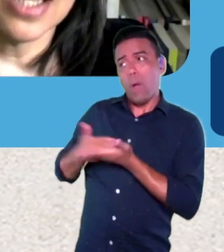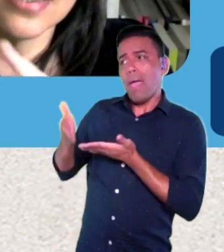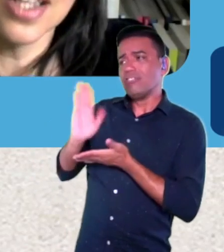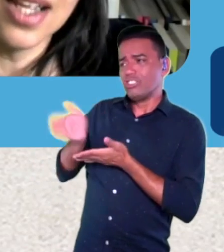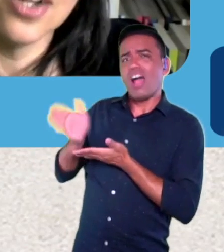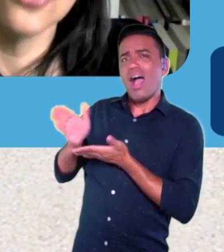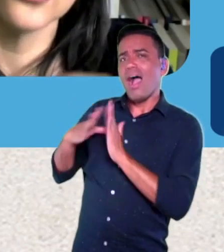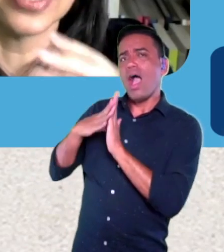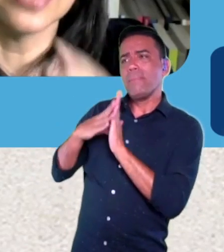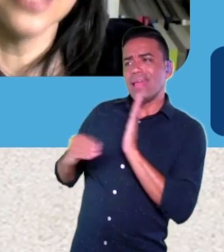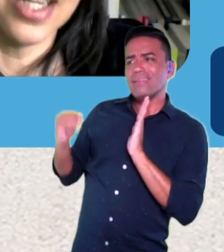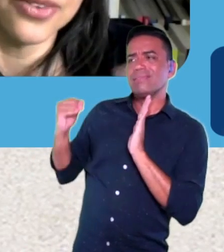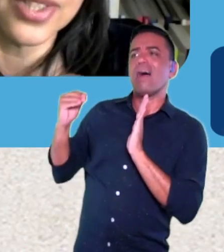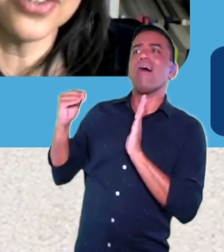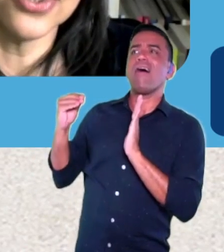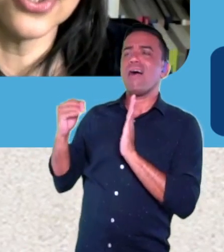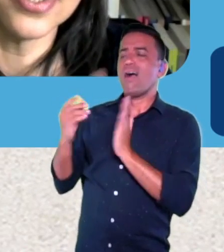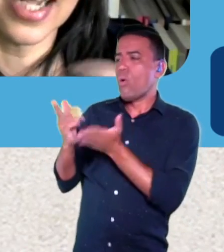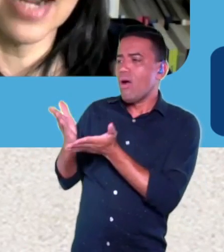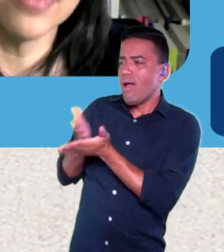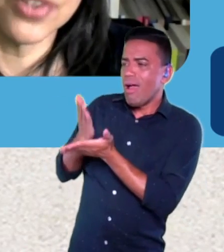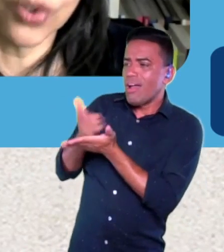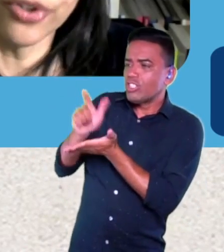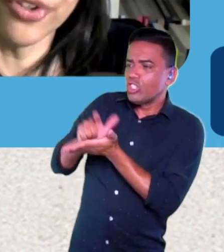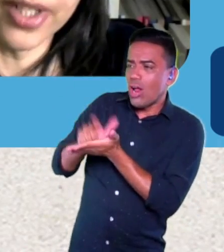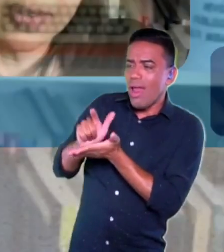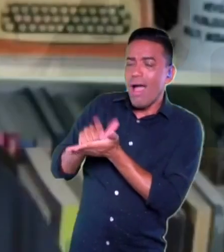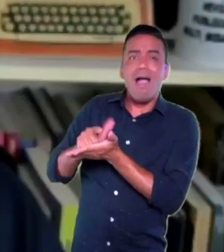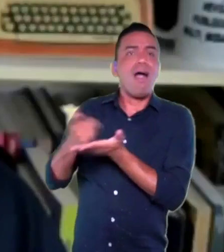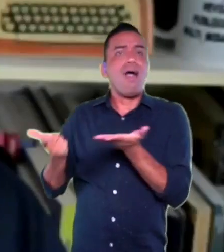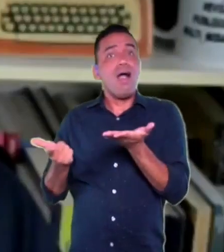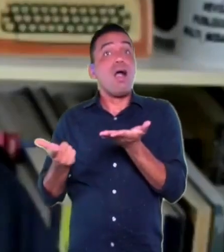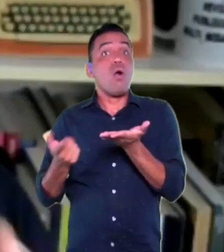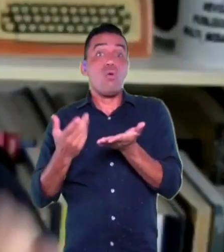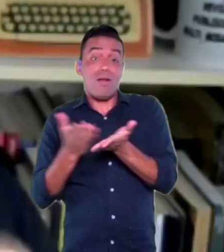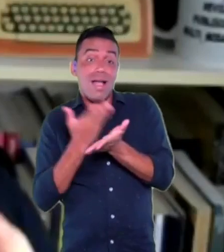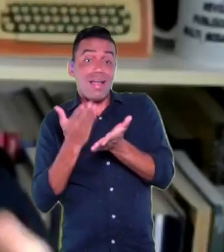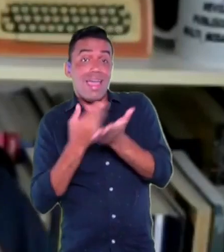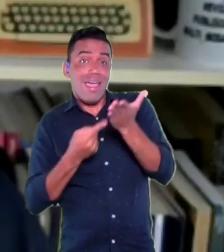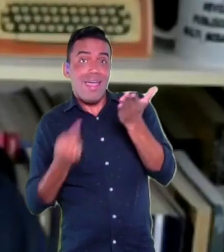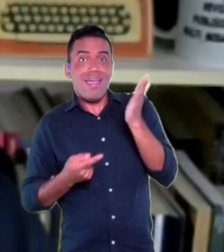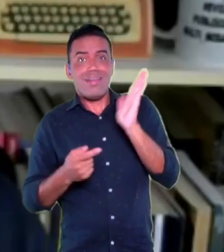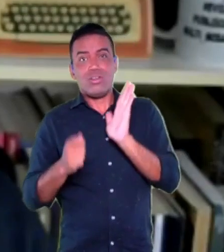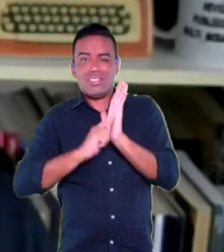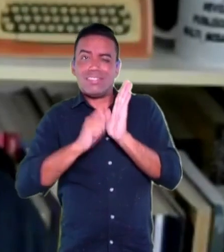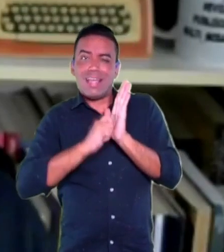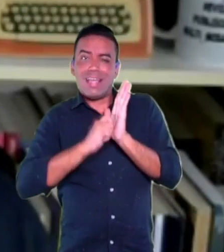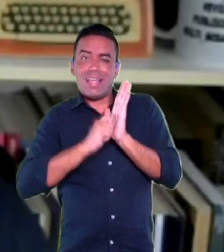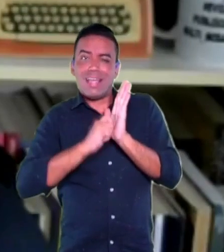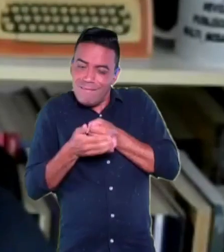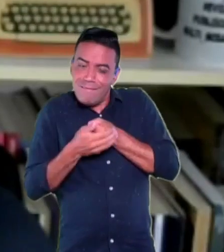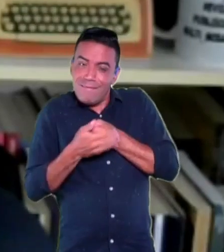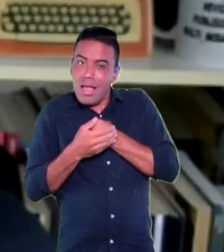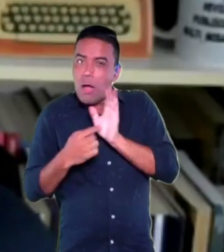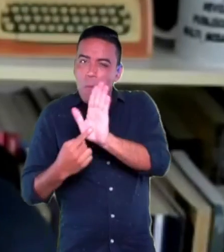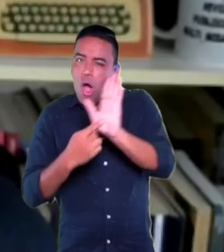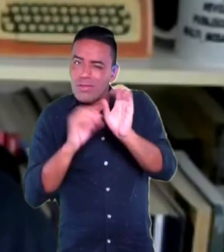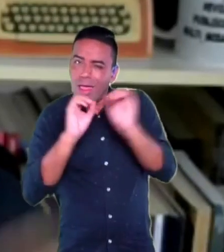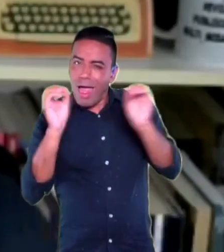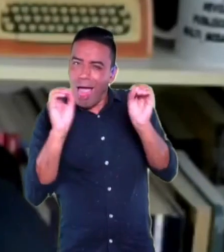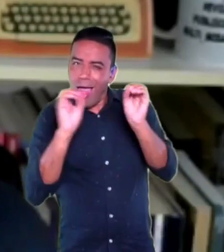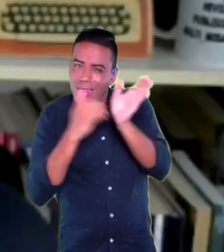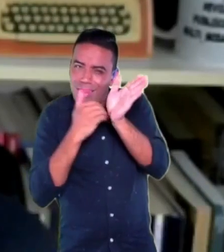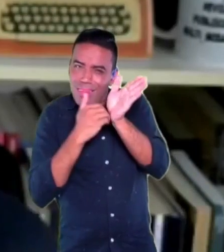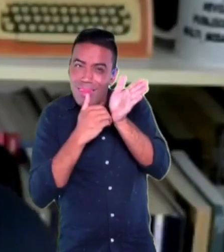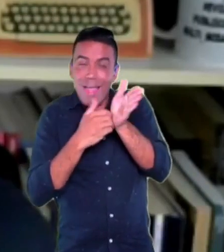Nessa imitação, nos cadernos que a gente escreve escondido, né? Você escreve ali nas últimas folhas, não mostra para ninguém, fica